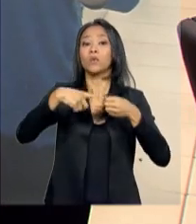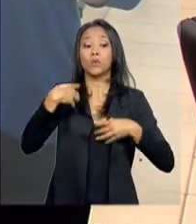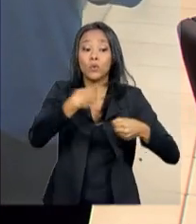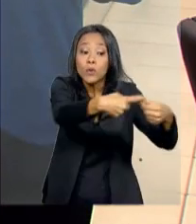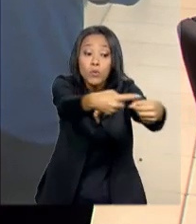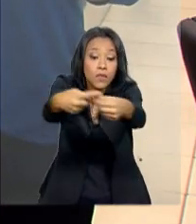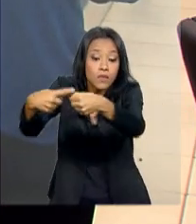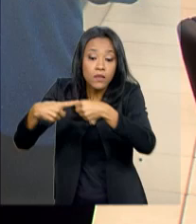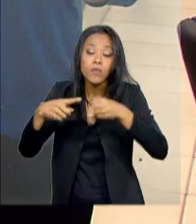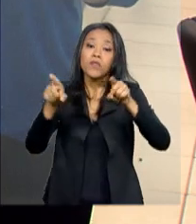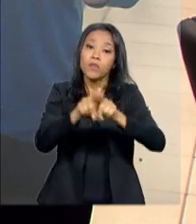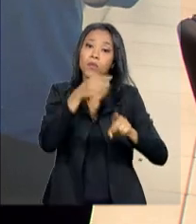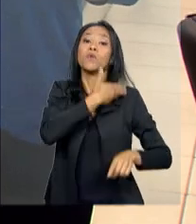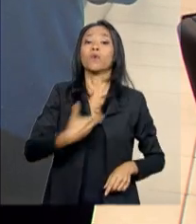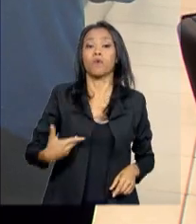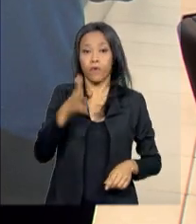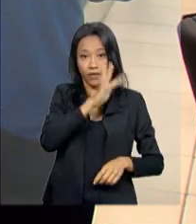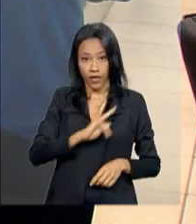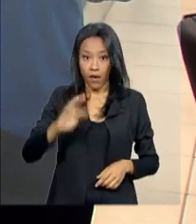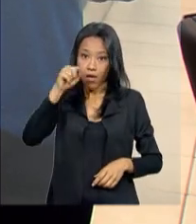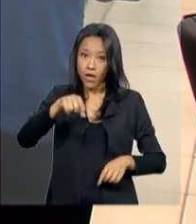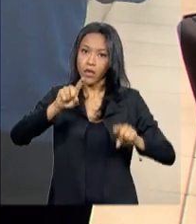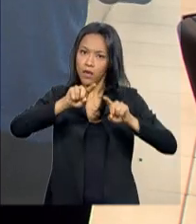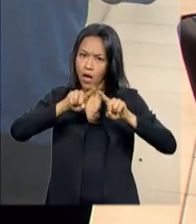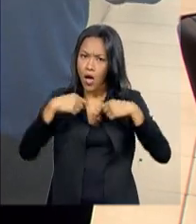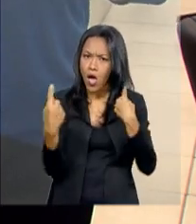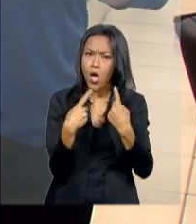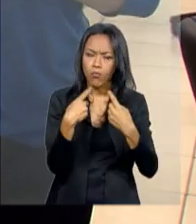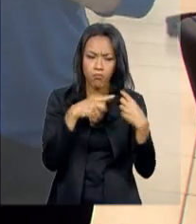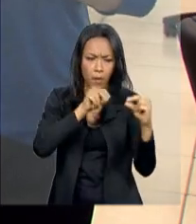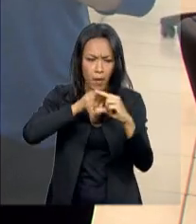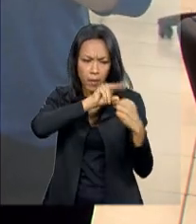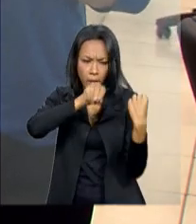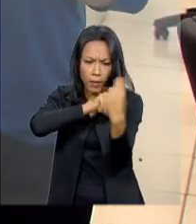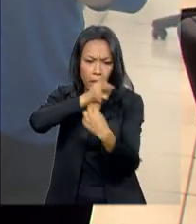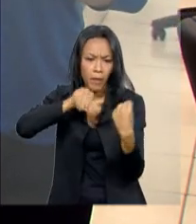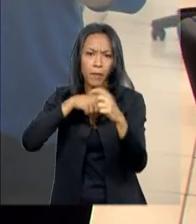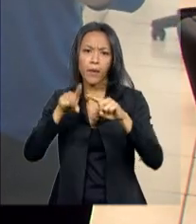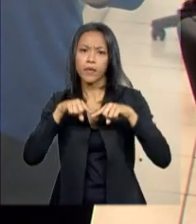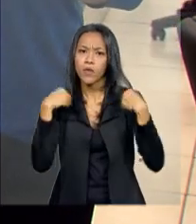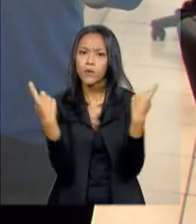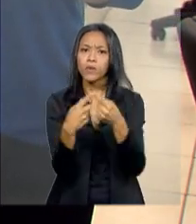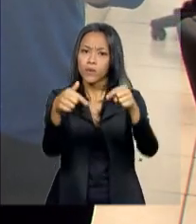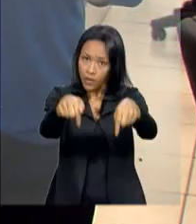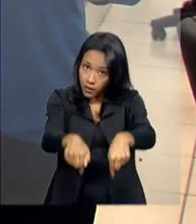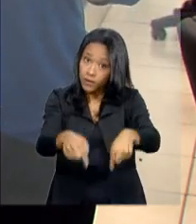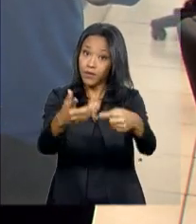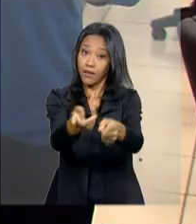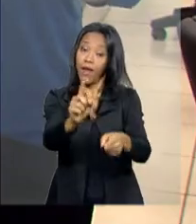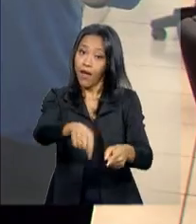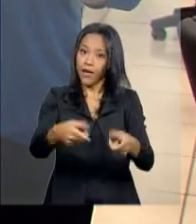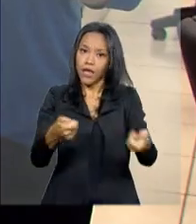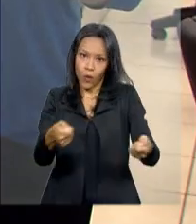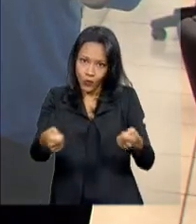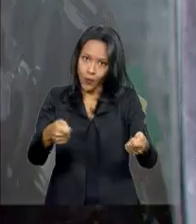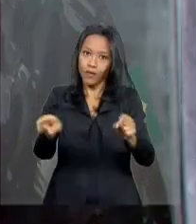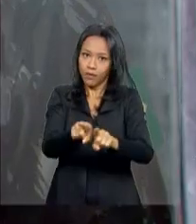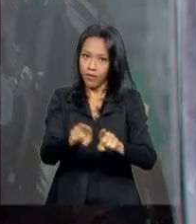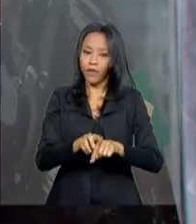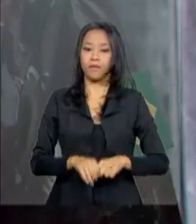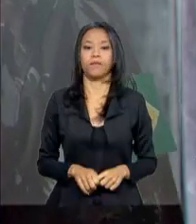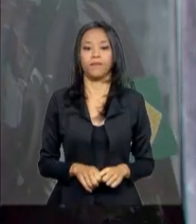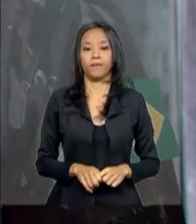Janeiro e do Governo Federal. É aqui que as operações começam na prática e também daqui que elas são monitoradas.